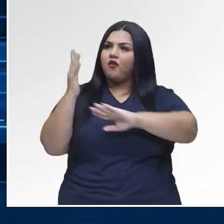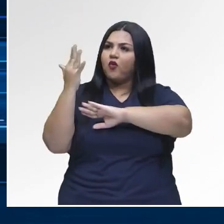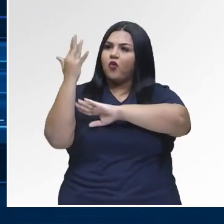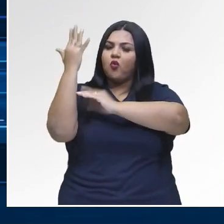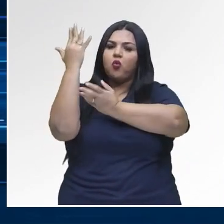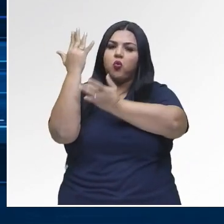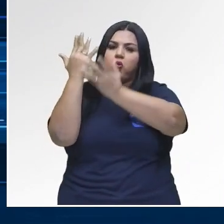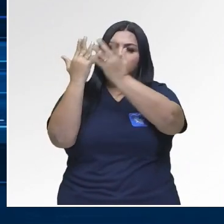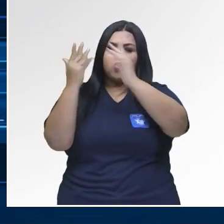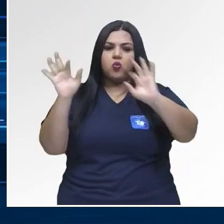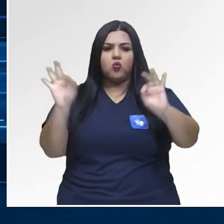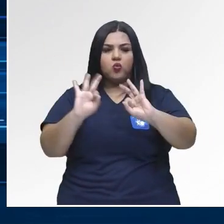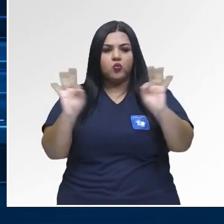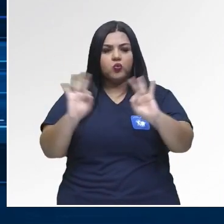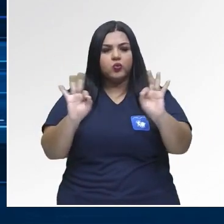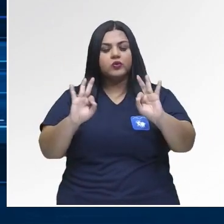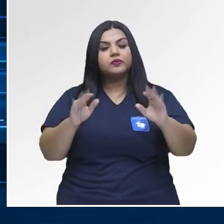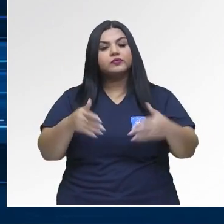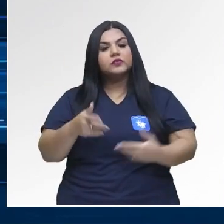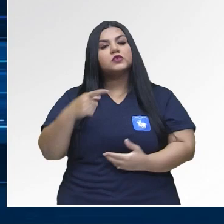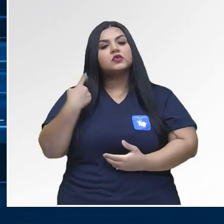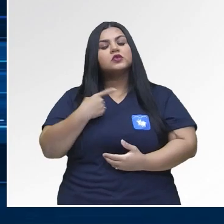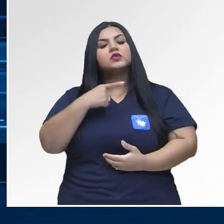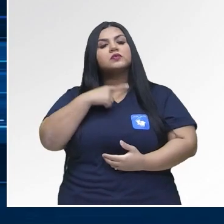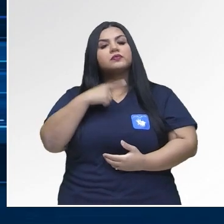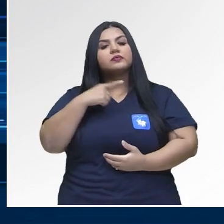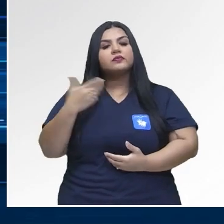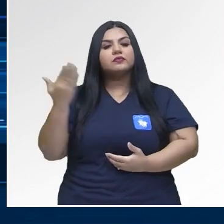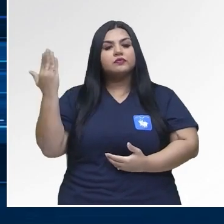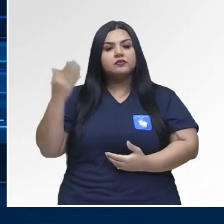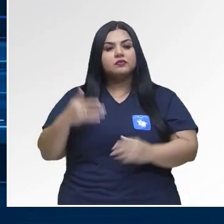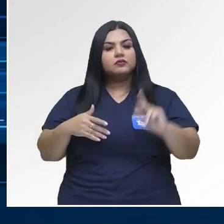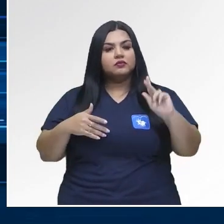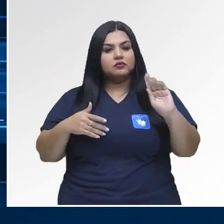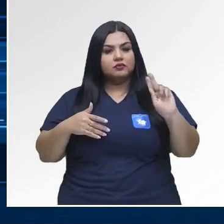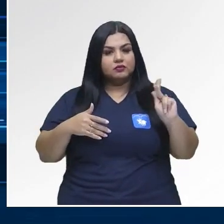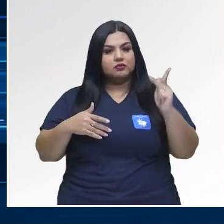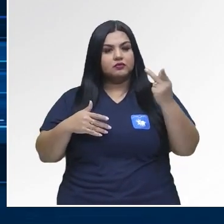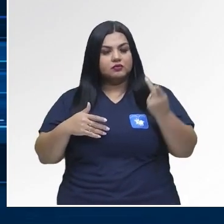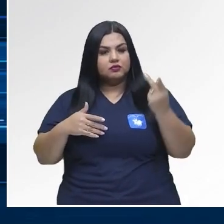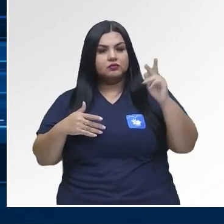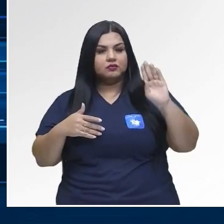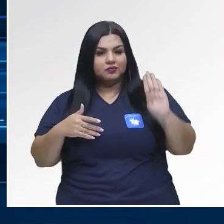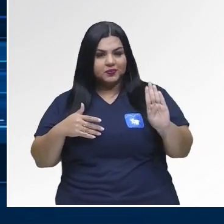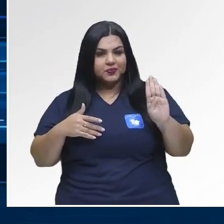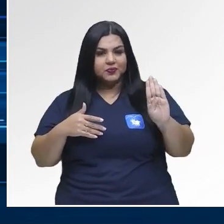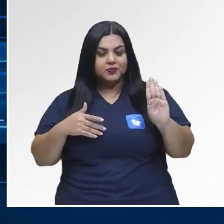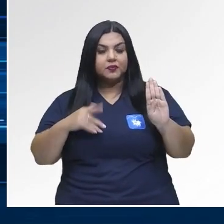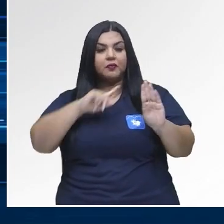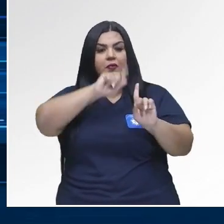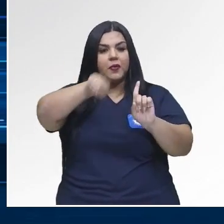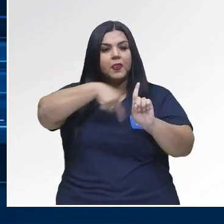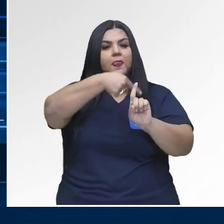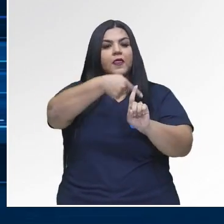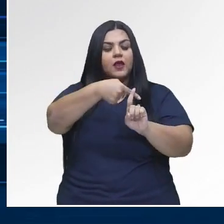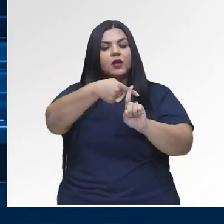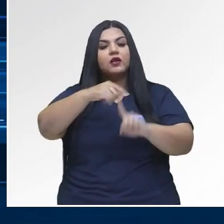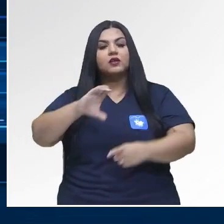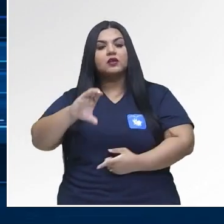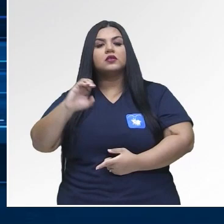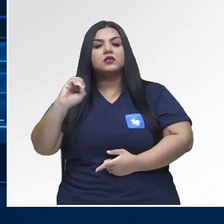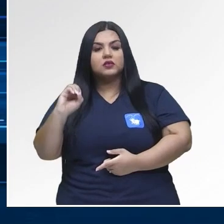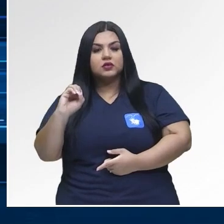tá ok? Então, a gente tem a ligação aí da hemoglobina com o CO, né, com o monóxido de carbono,